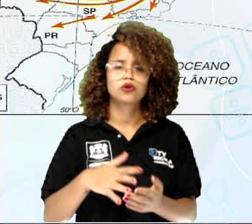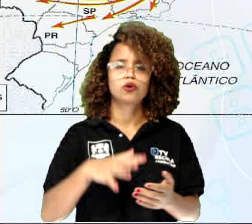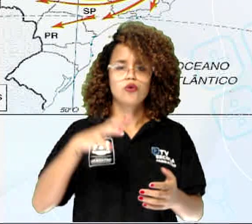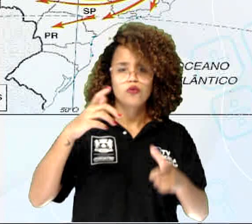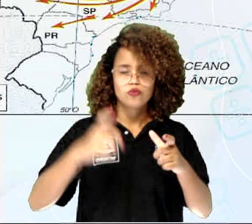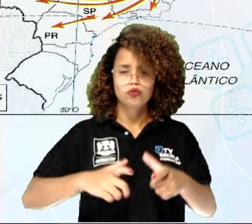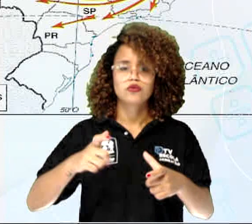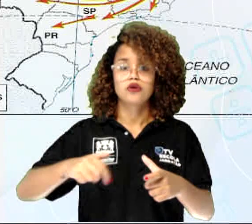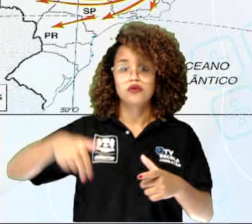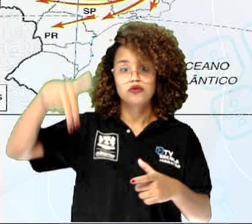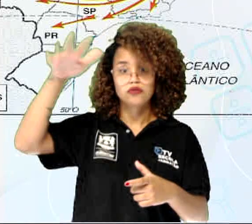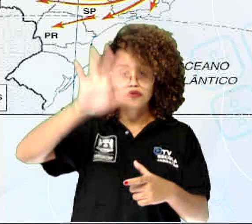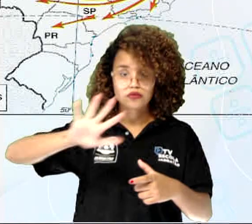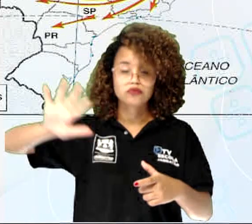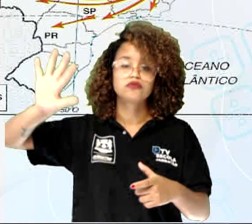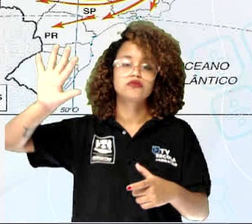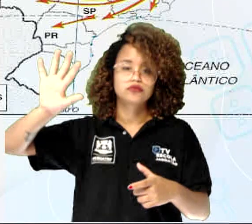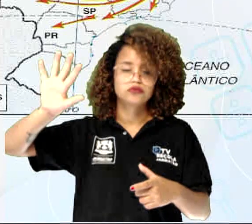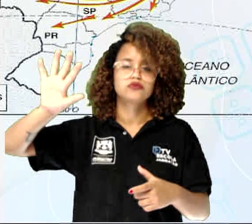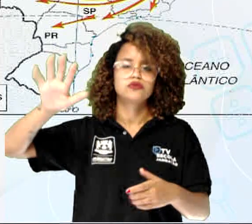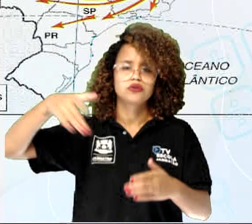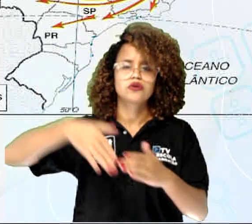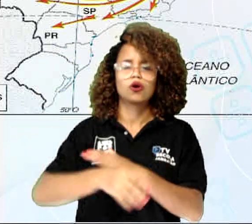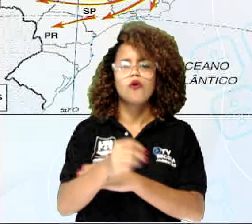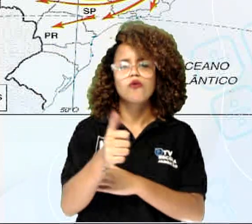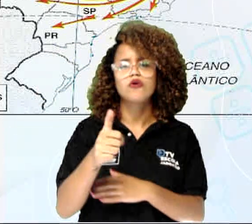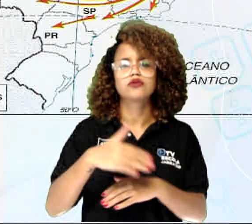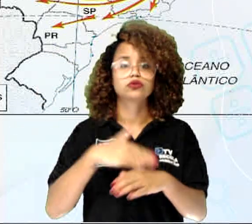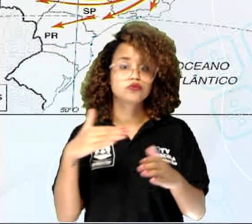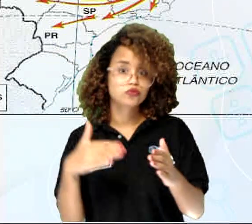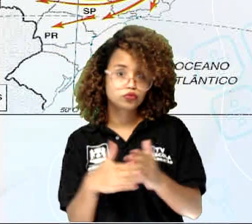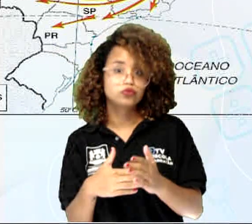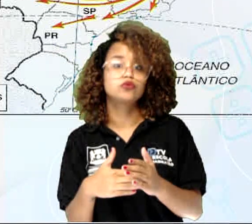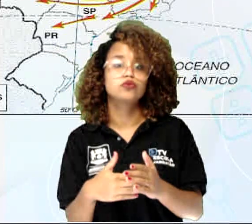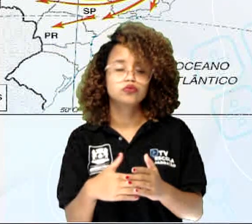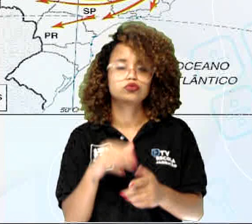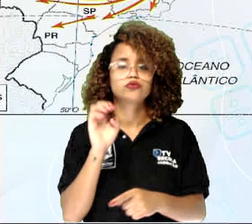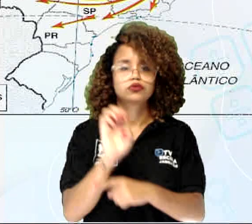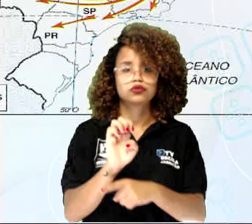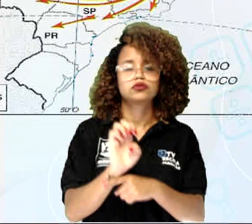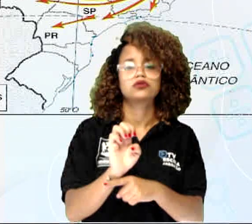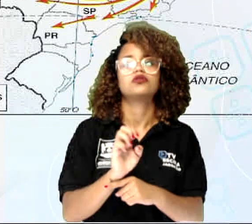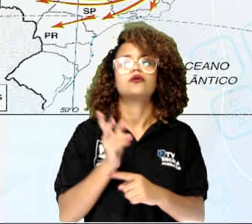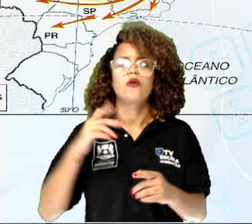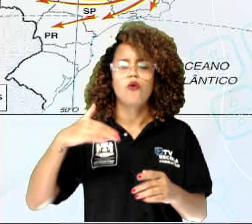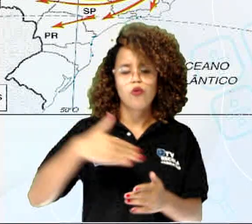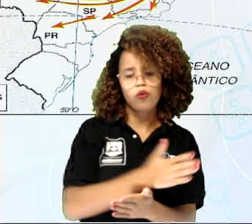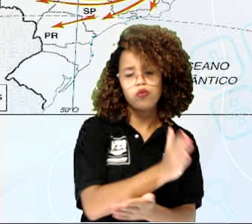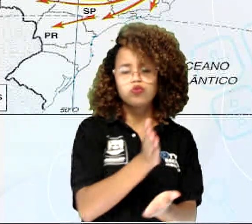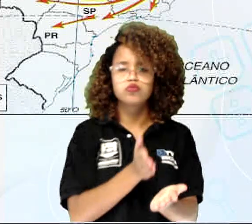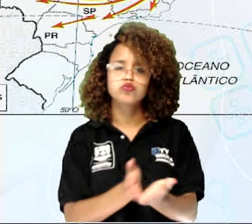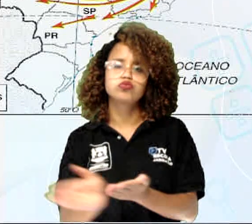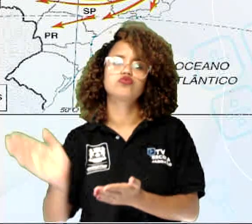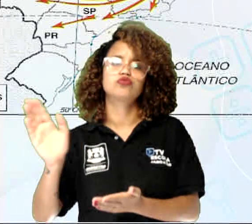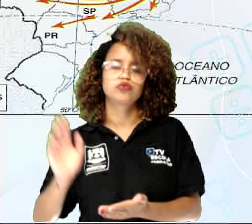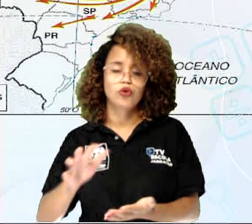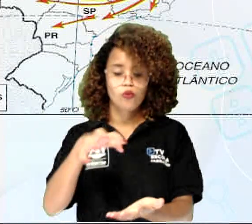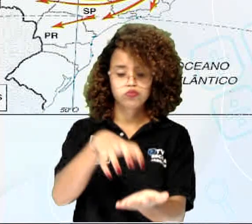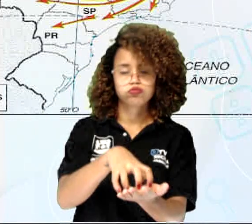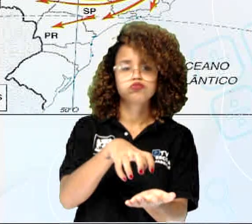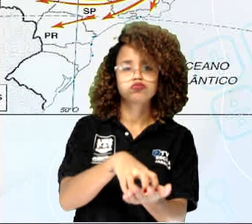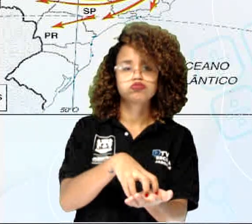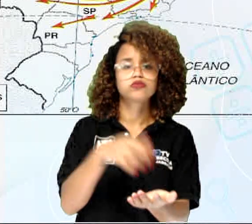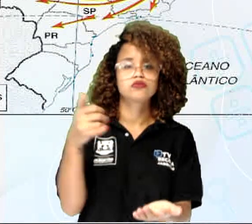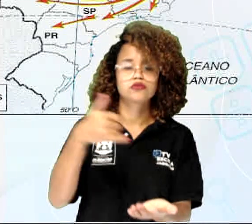região nordeste, de quase que todos os estados, e elas estão se dirigindo ali para o centro do Brasil e para